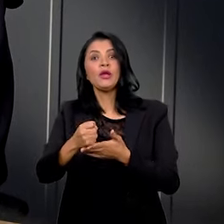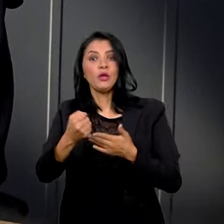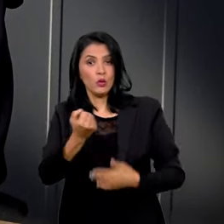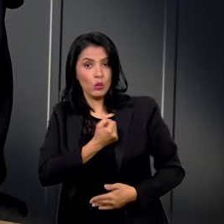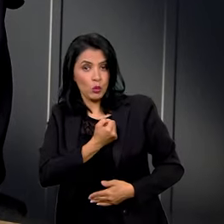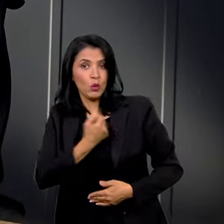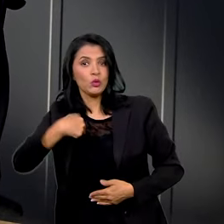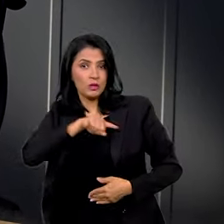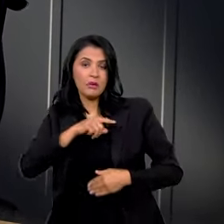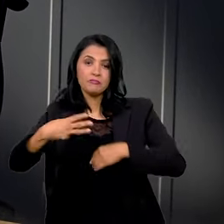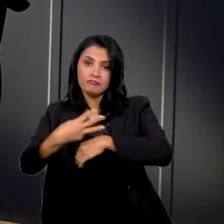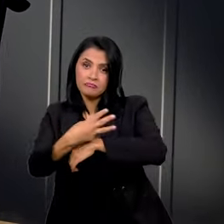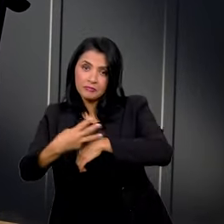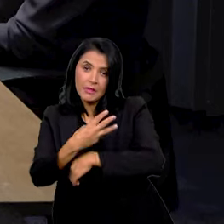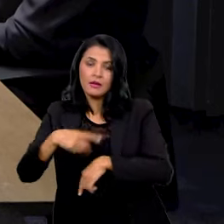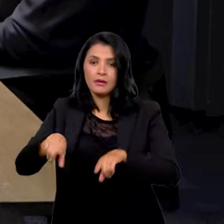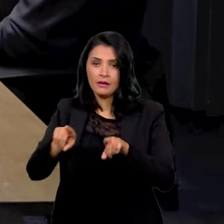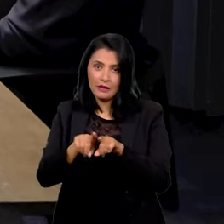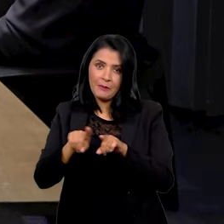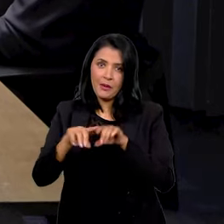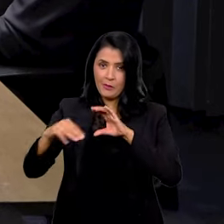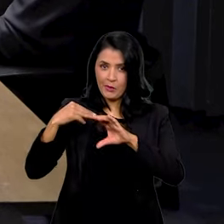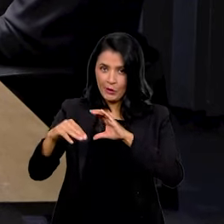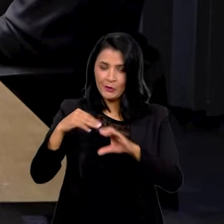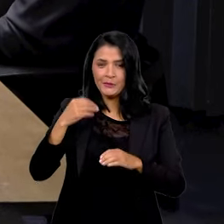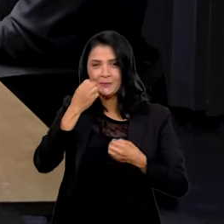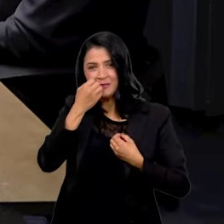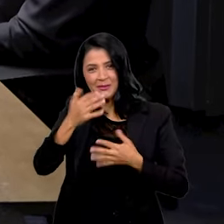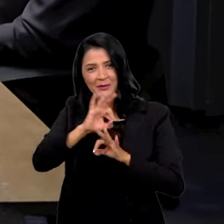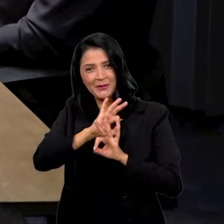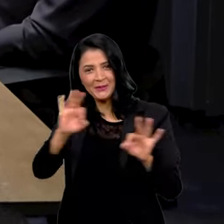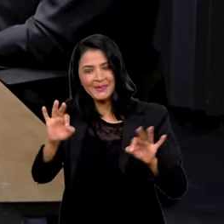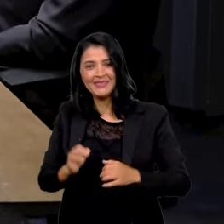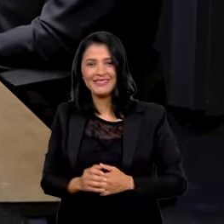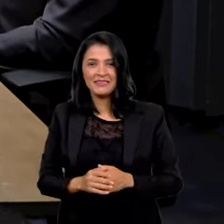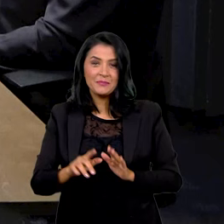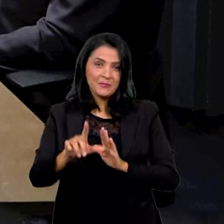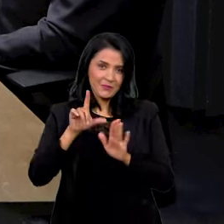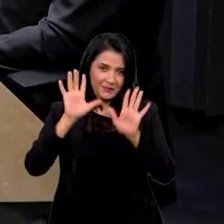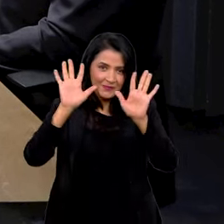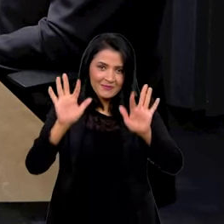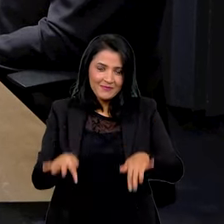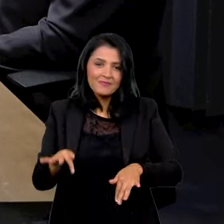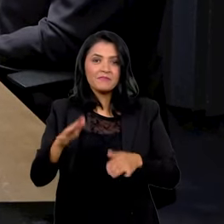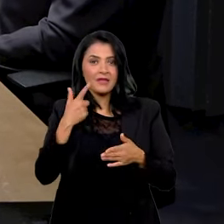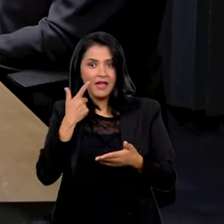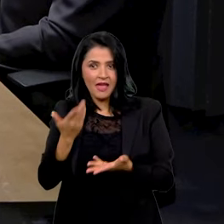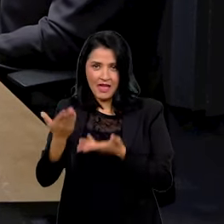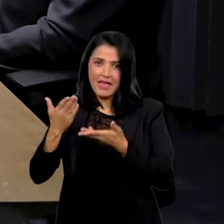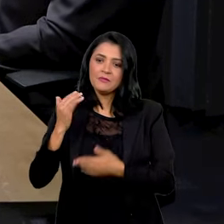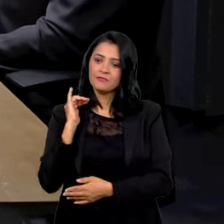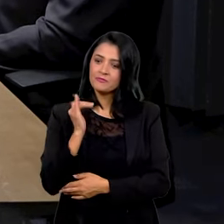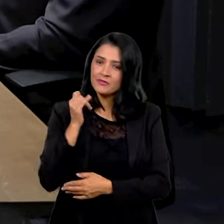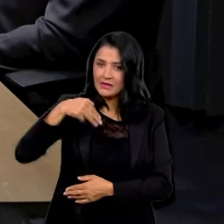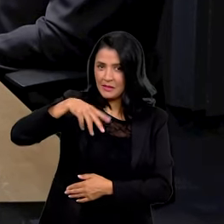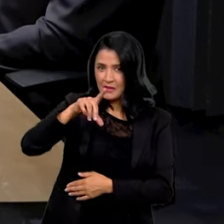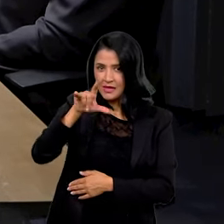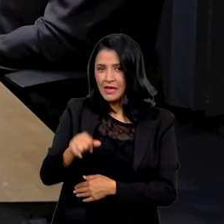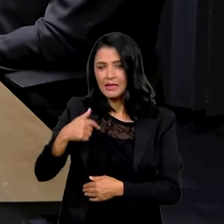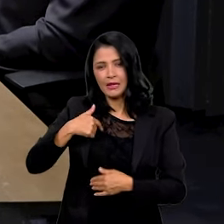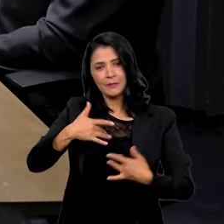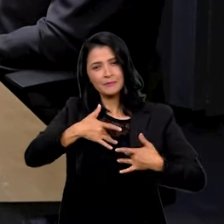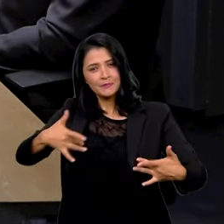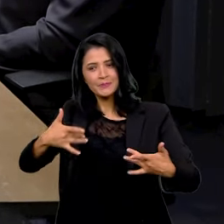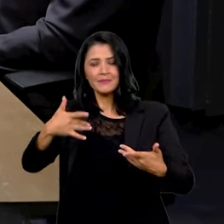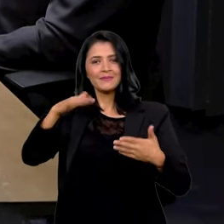e-mail muito bem antes de encerrarmos este fala MDS eu quero prestar a minha solidariedade a todo o povo